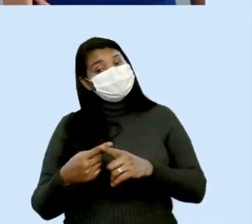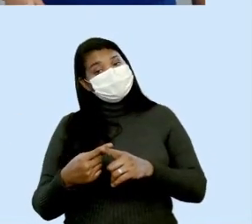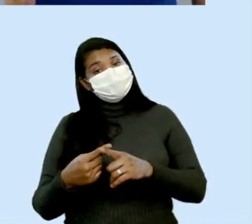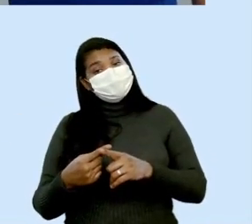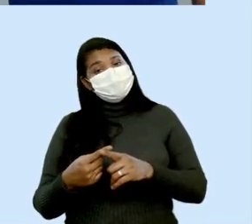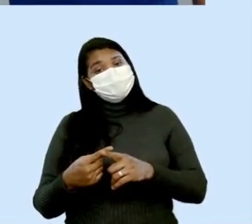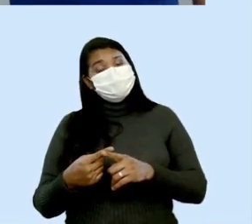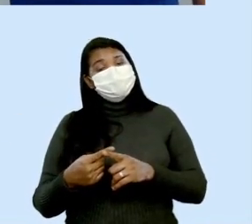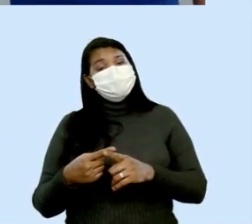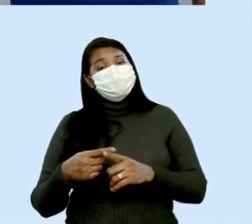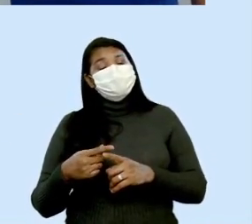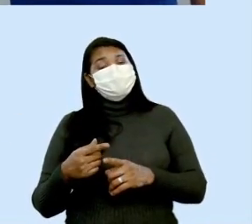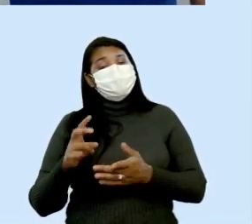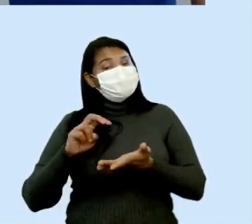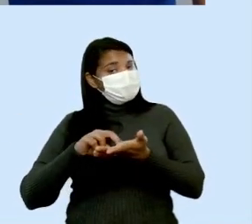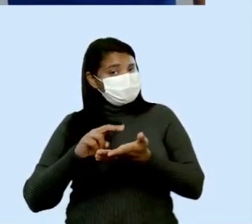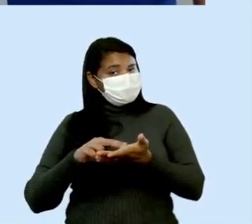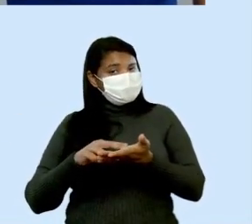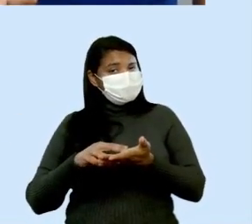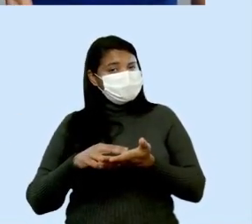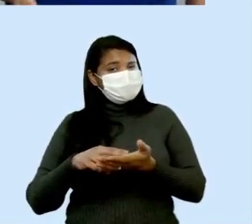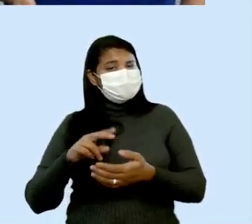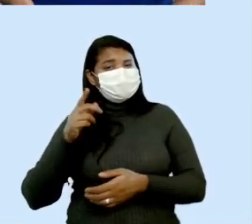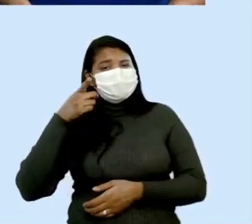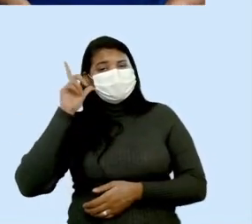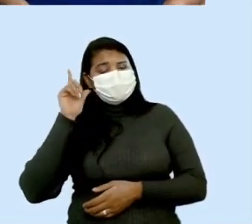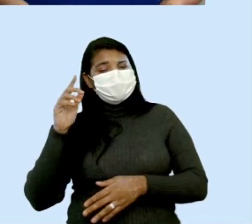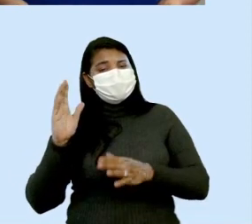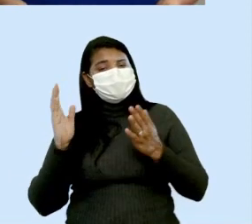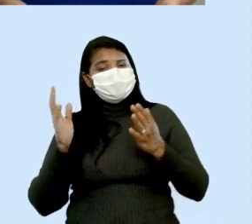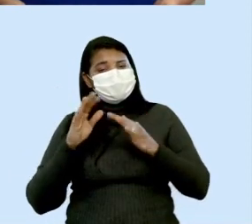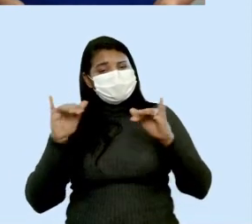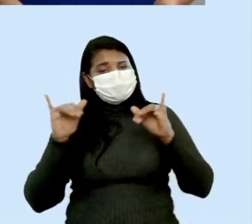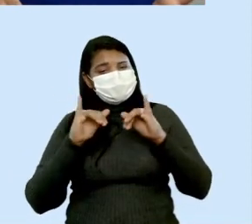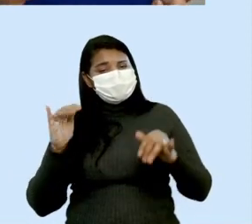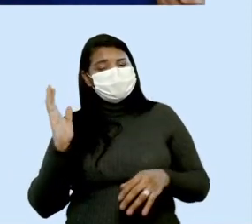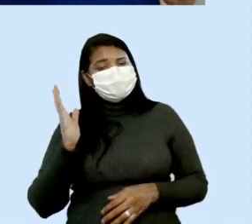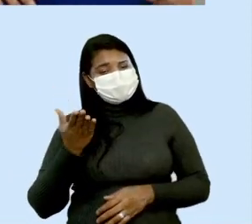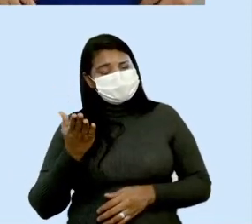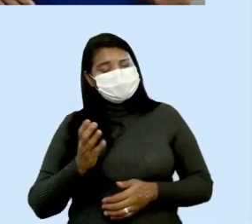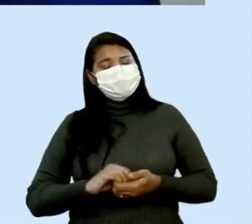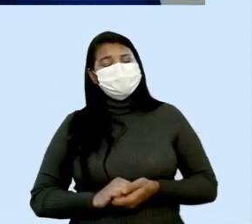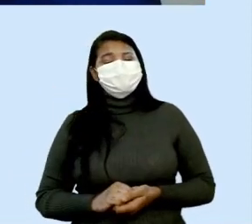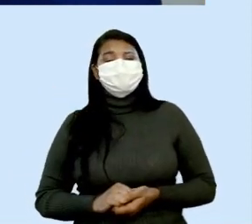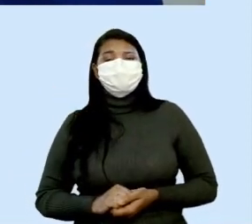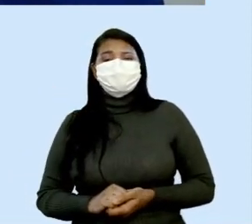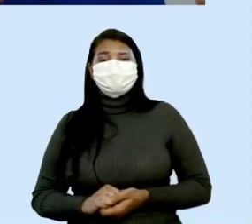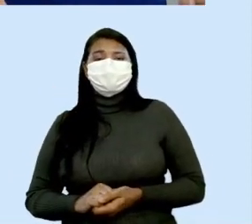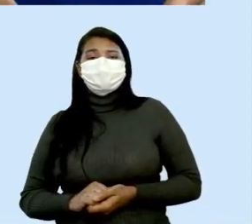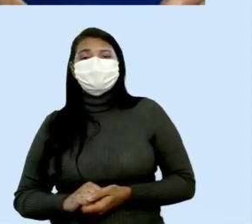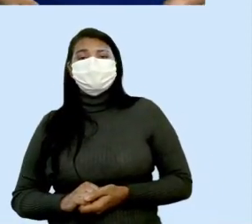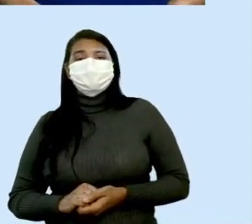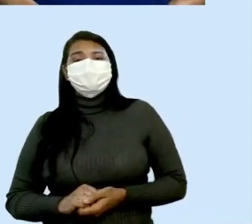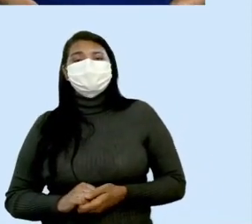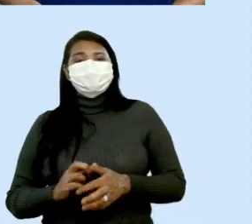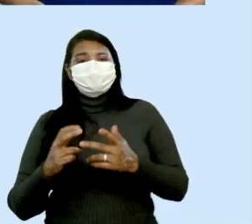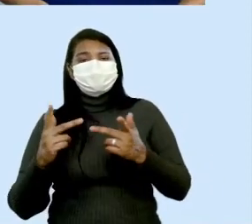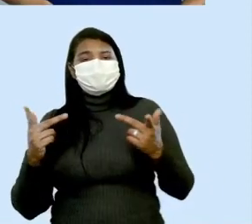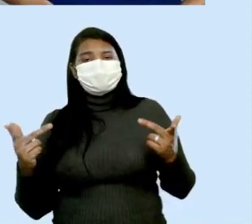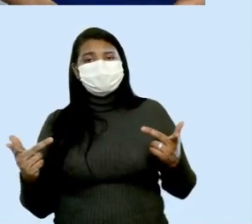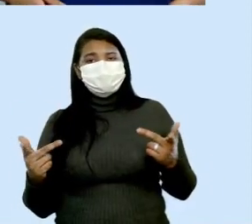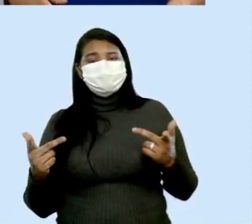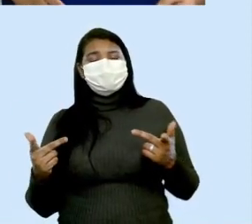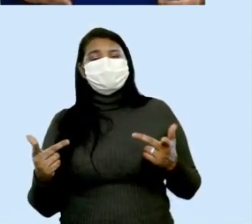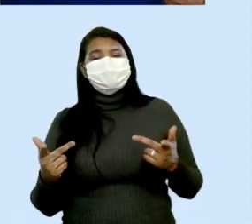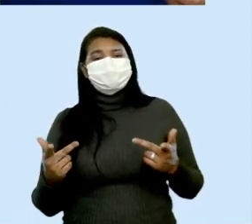dia anterior ou pela manhã, bem cedo, ele já avisou, certo? Então, são essas situações que dão a